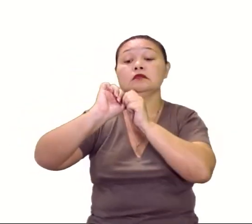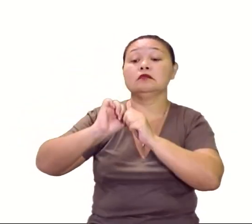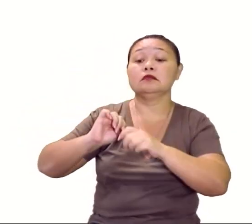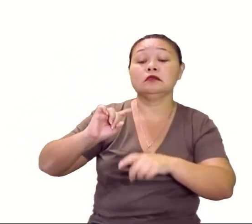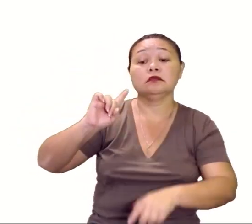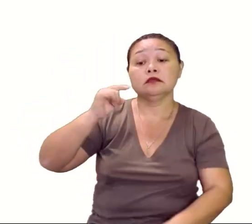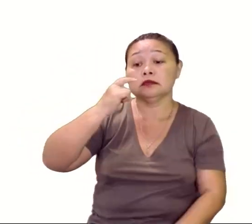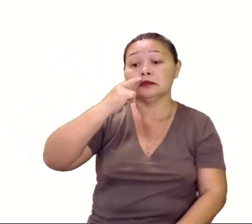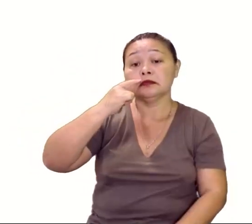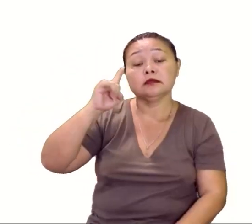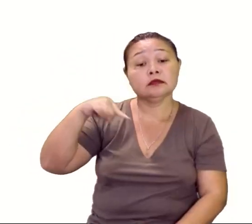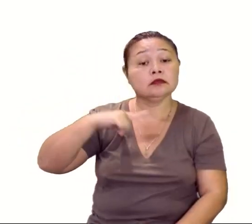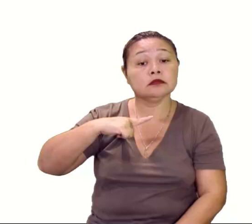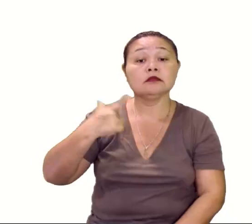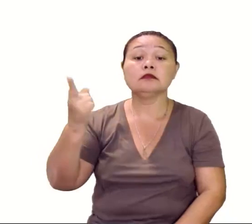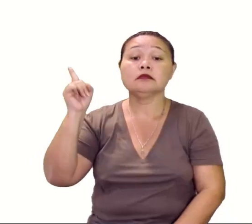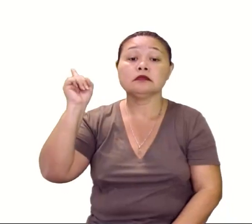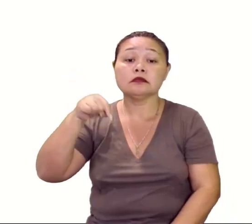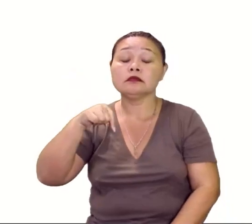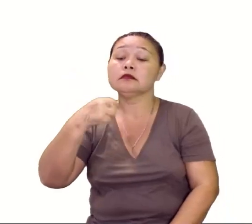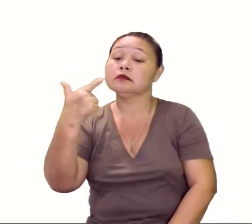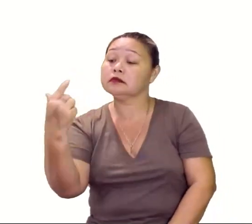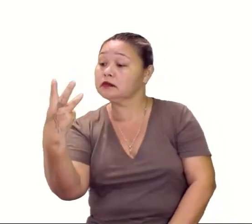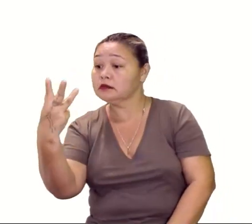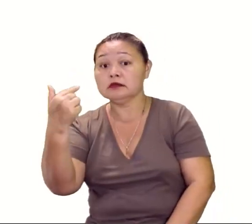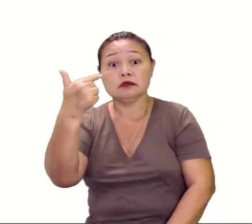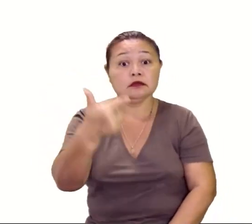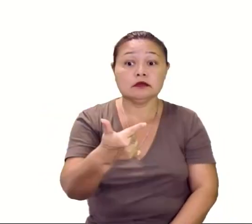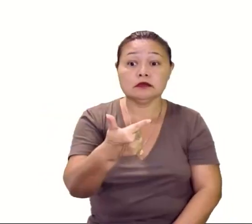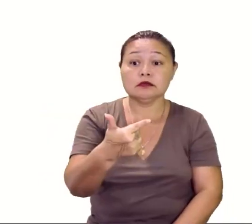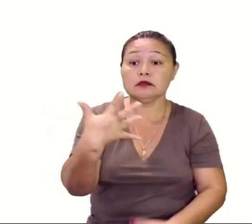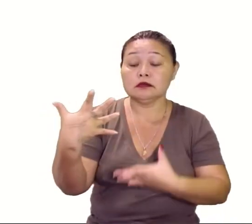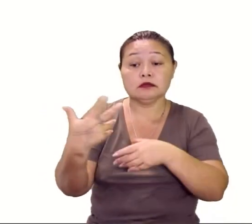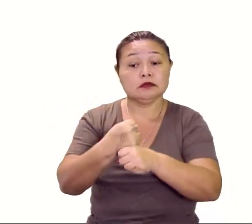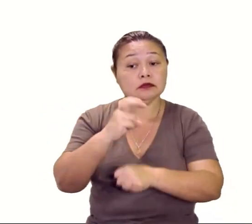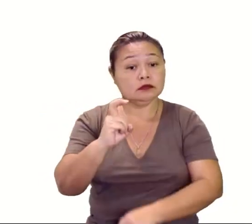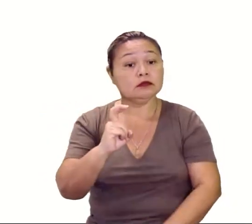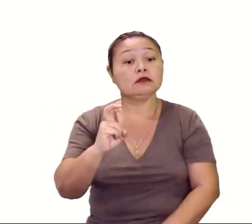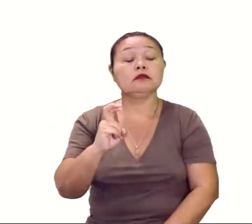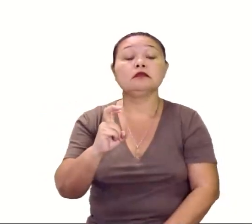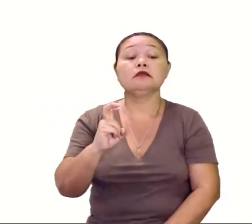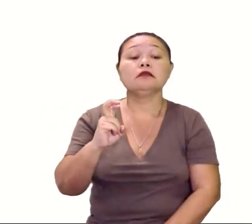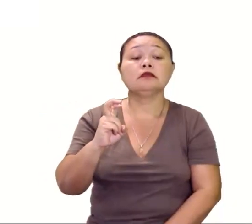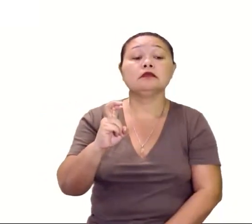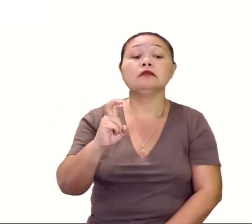futebol e basquete. Já tenho 3? 2. 2 mais 3, 5. Isso. Beleza.